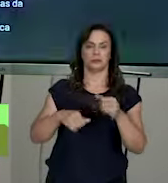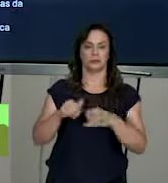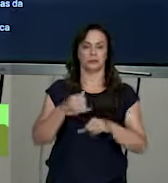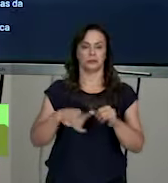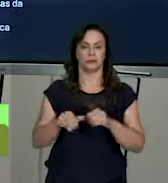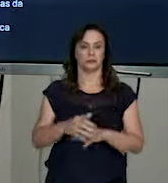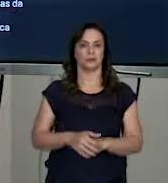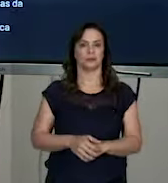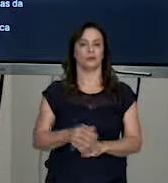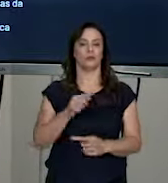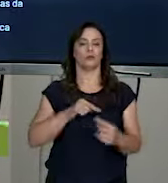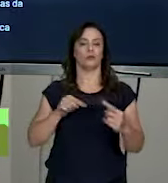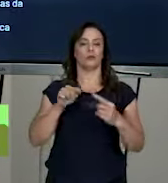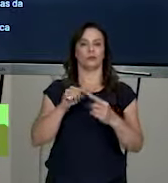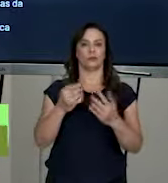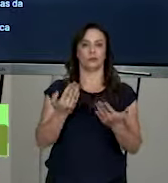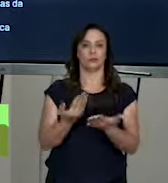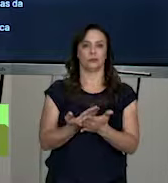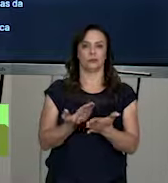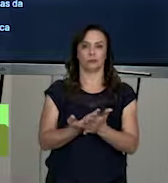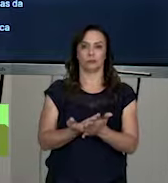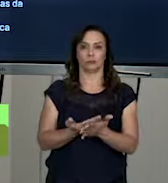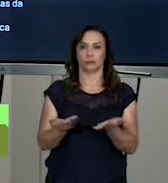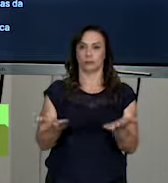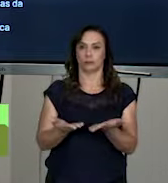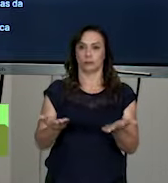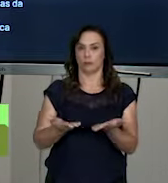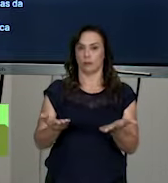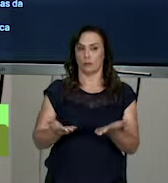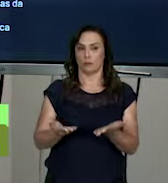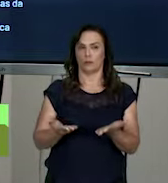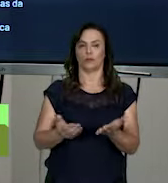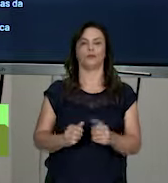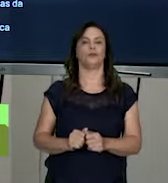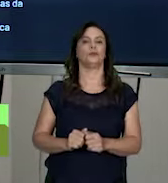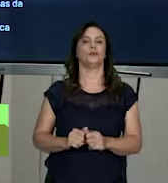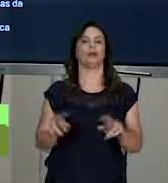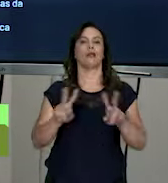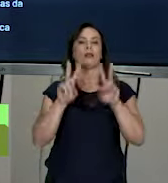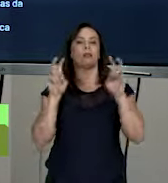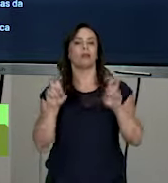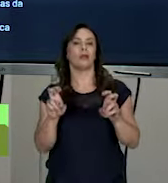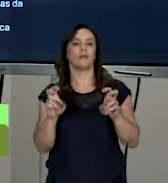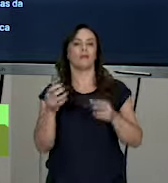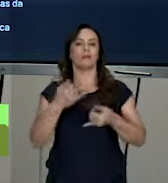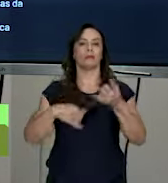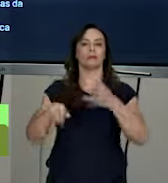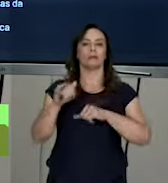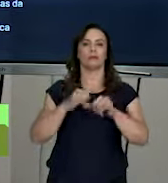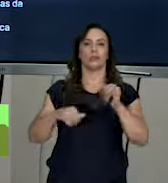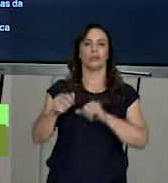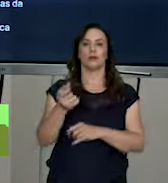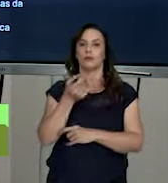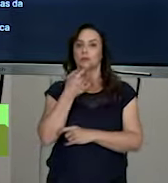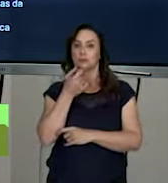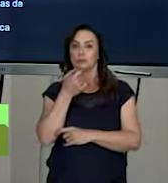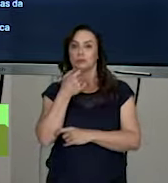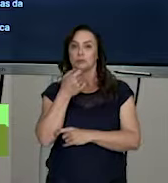o propósito da nossa aula hoje é trabalhar a química dos medicamentos. Essa aula é dividida em duas